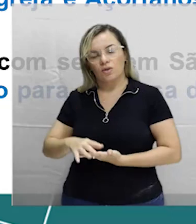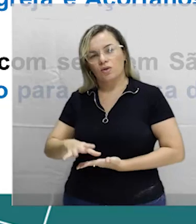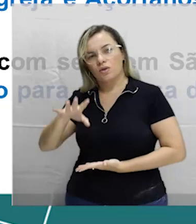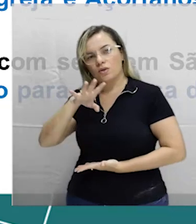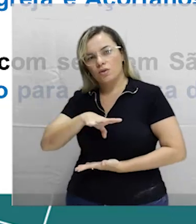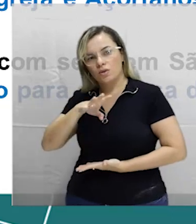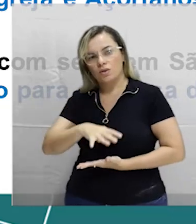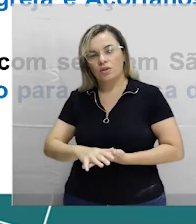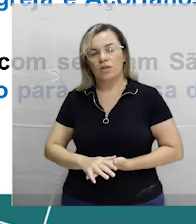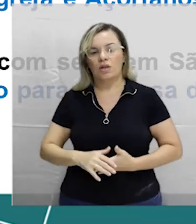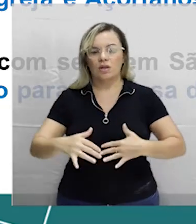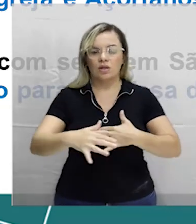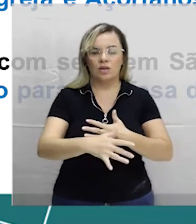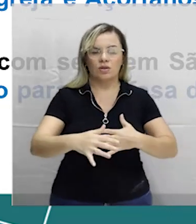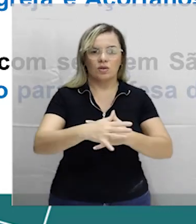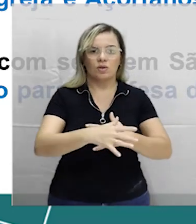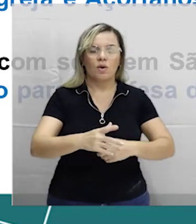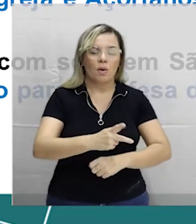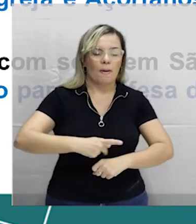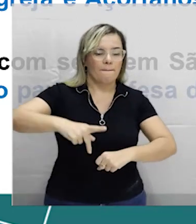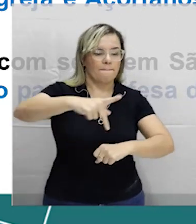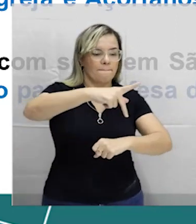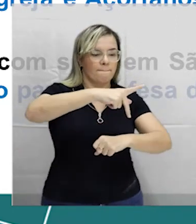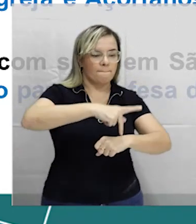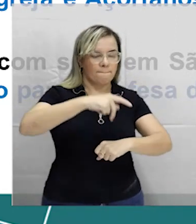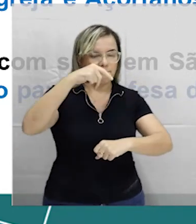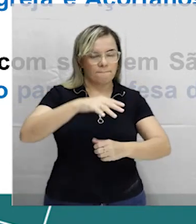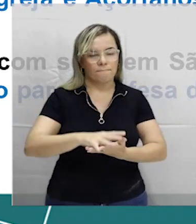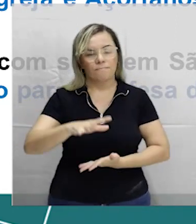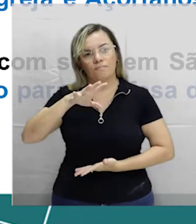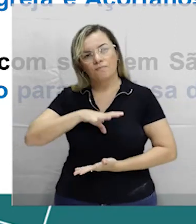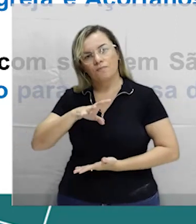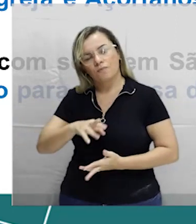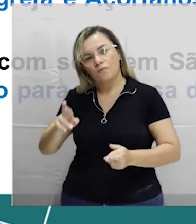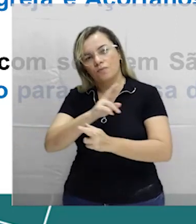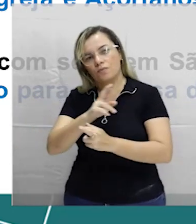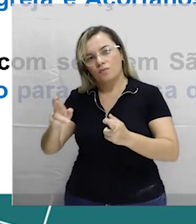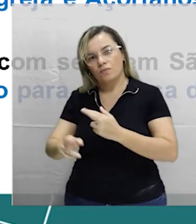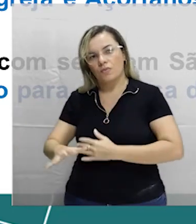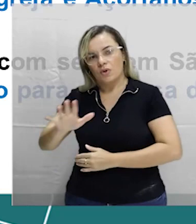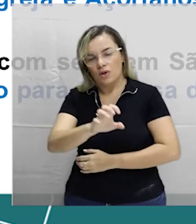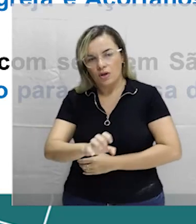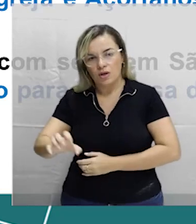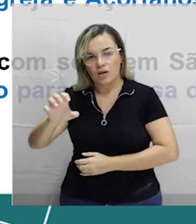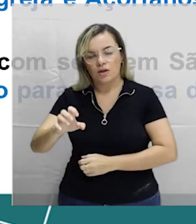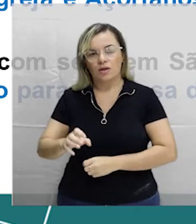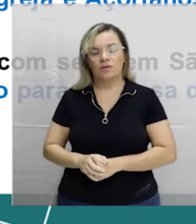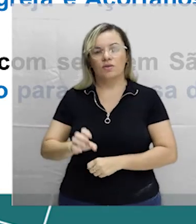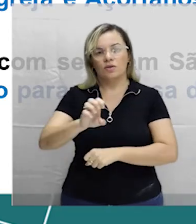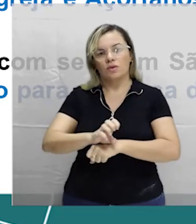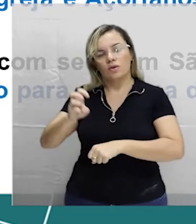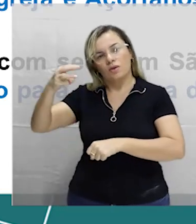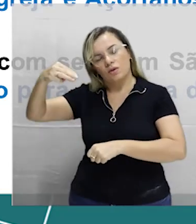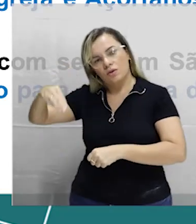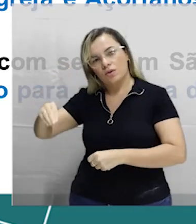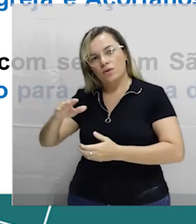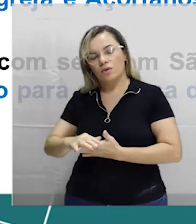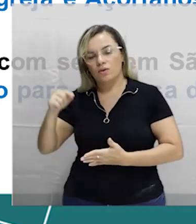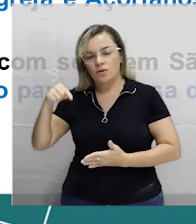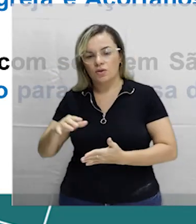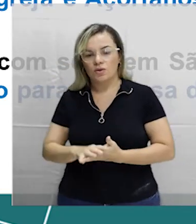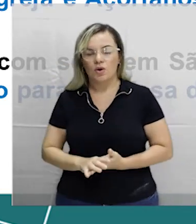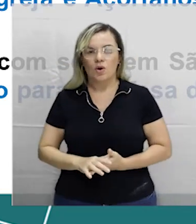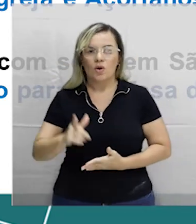metrópole portuguesa, do Estado português, em relação a essa região, seria garantir o processo